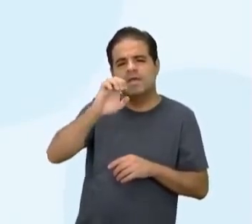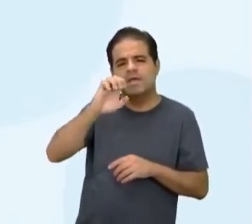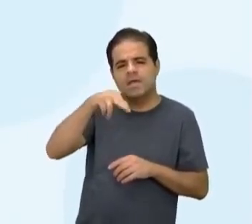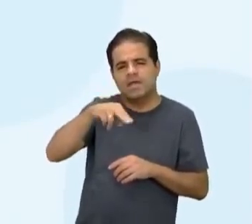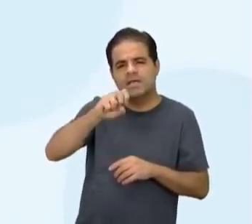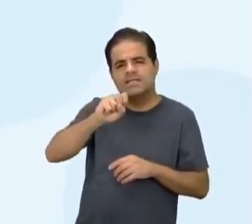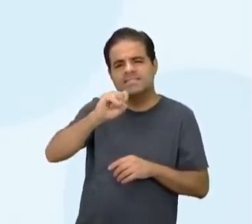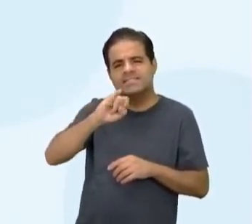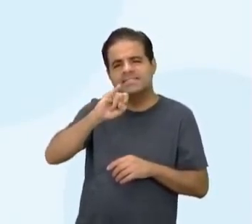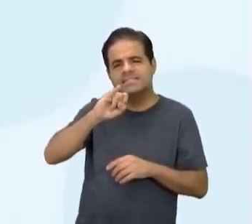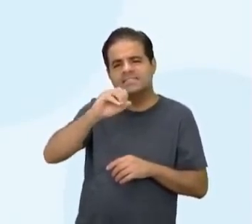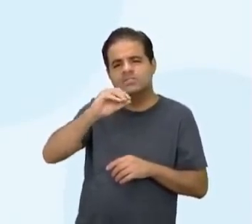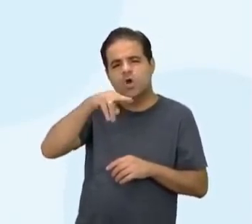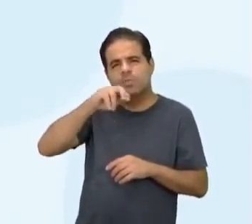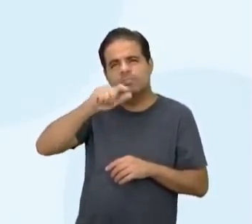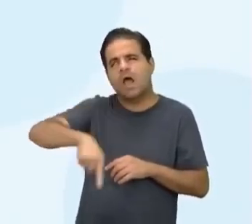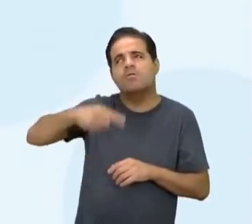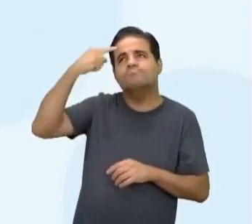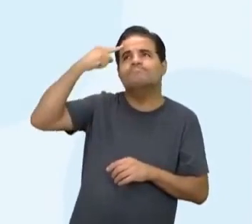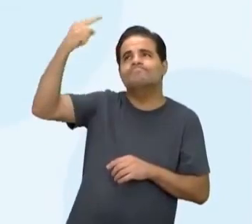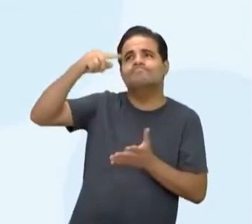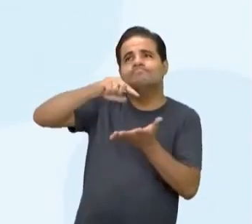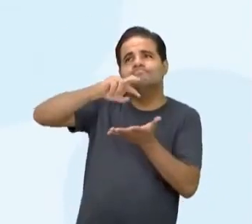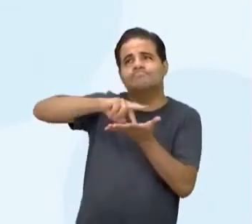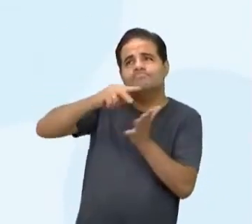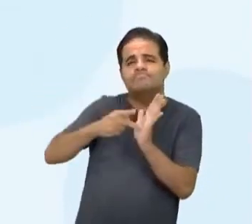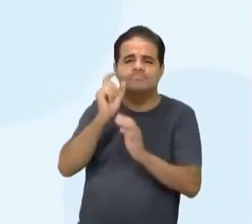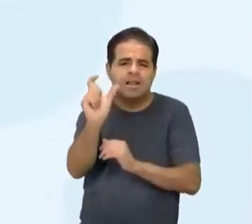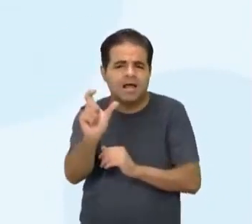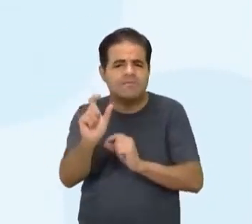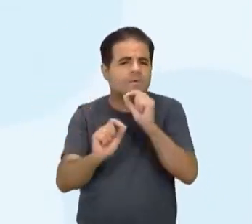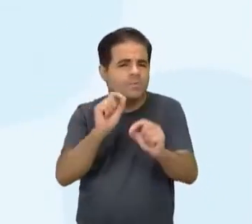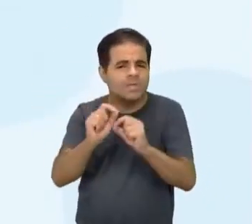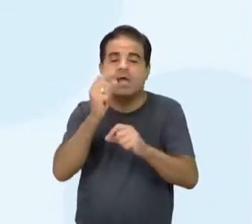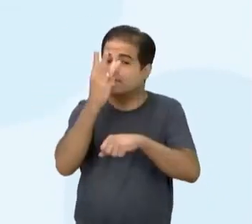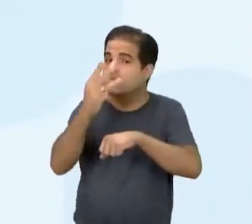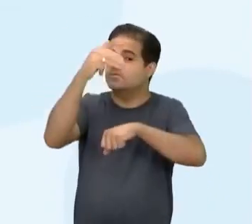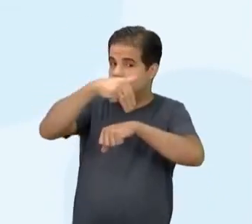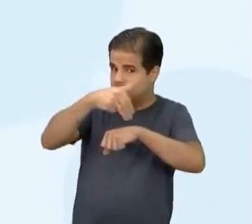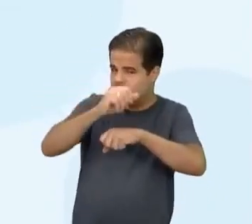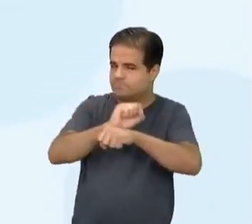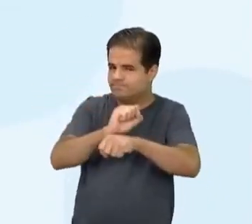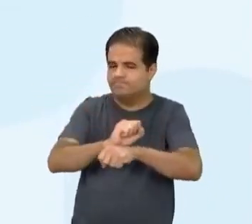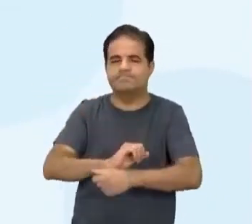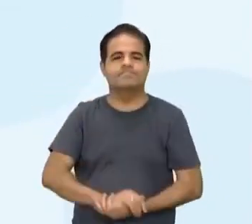sobre educação interdimensional? Então, aí... 3 minutinhos também, produção.